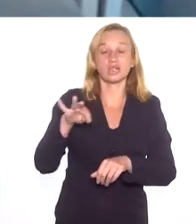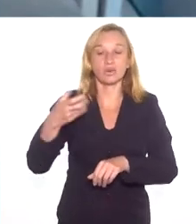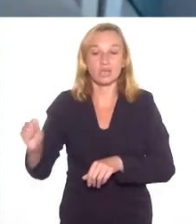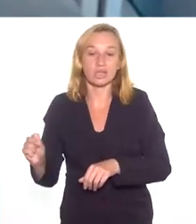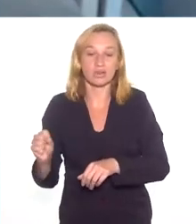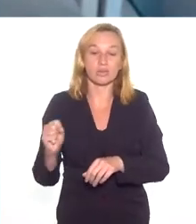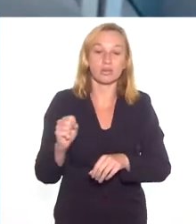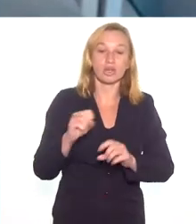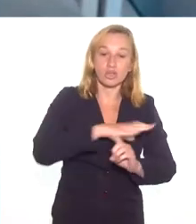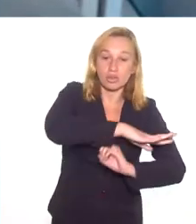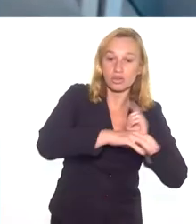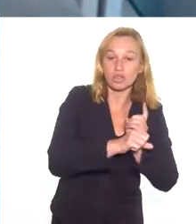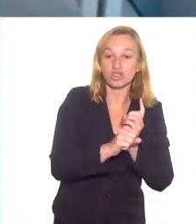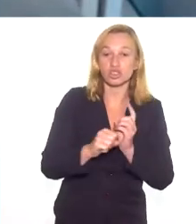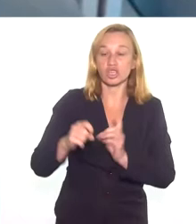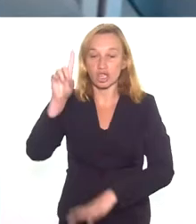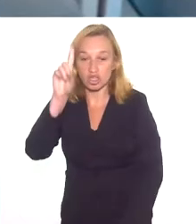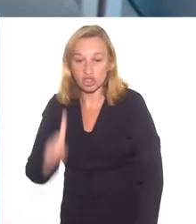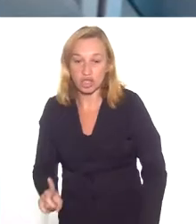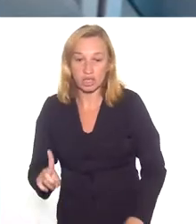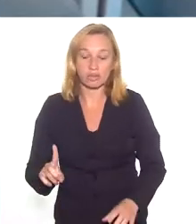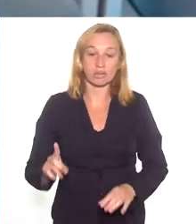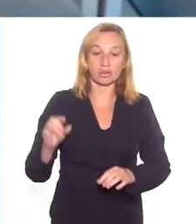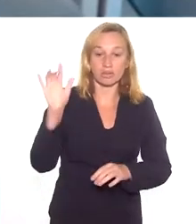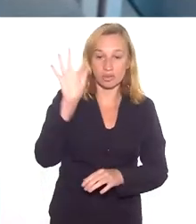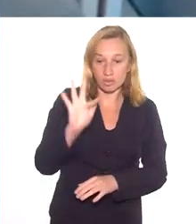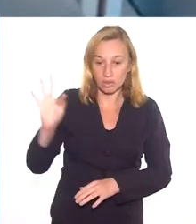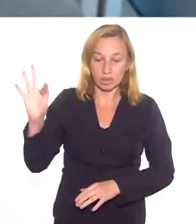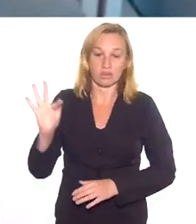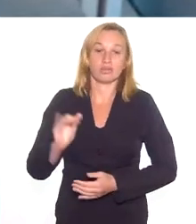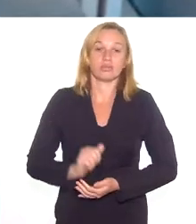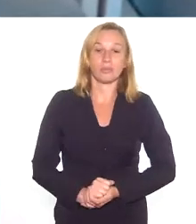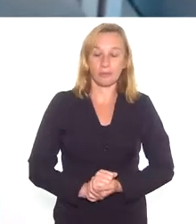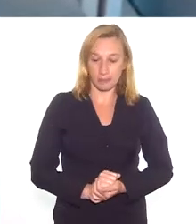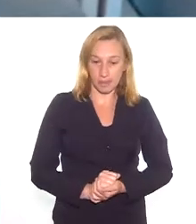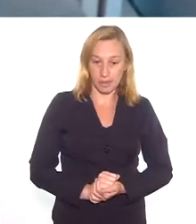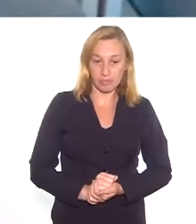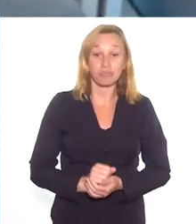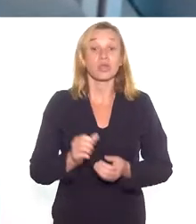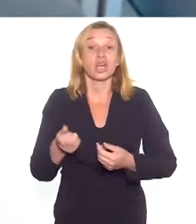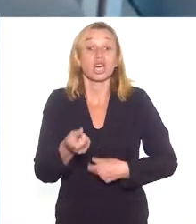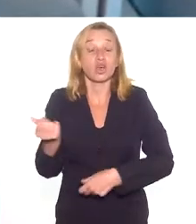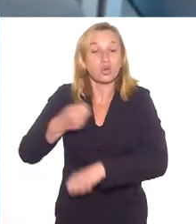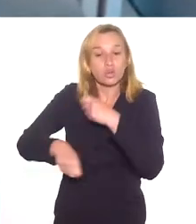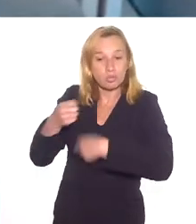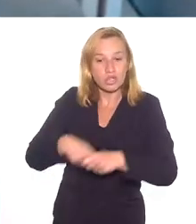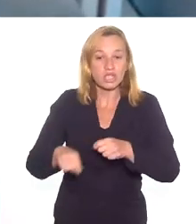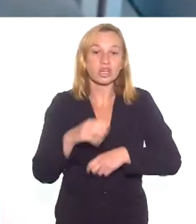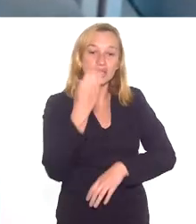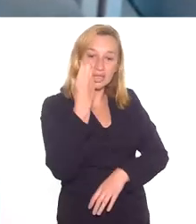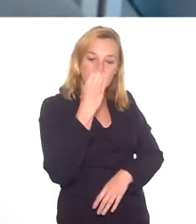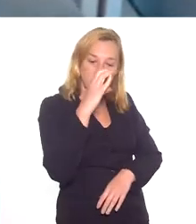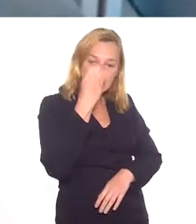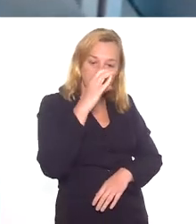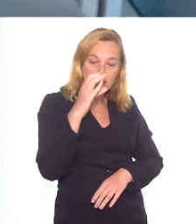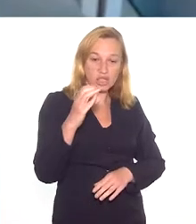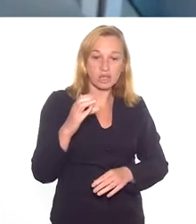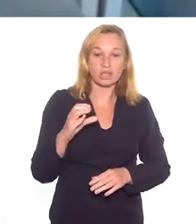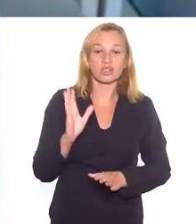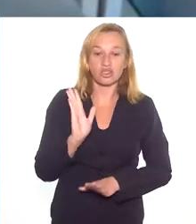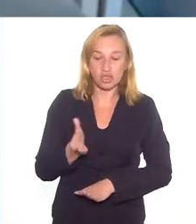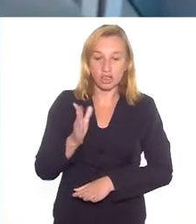em Sociologia e Direito da Universidade Federal Fluminense. Vamos conversar com o economista e cientista